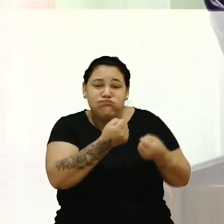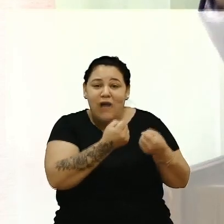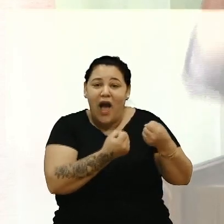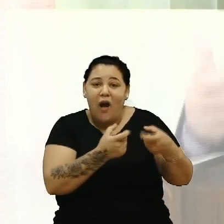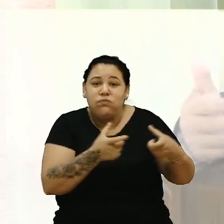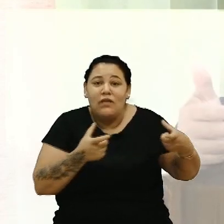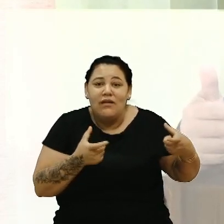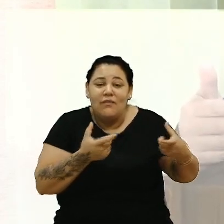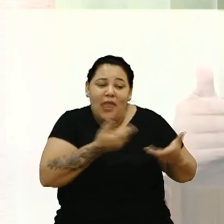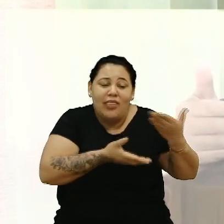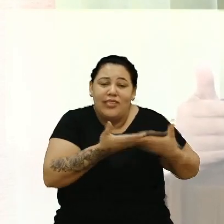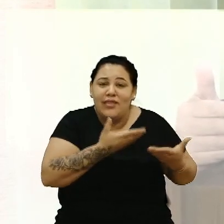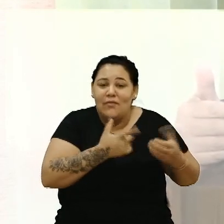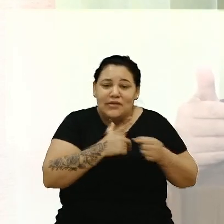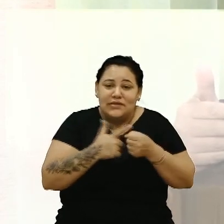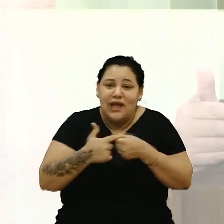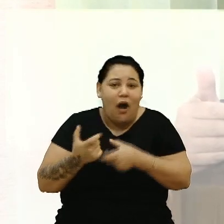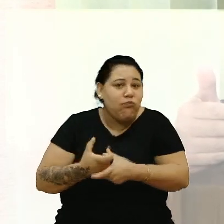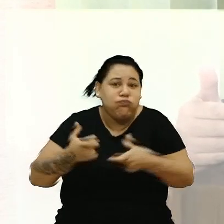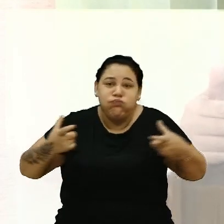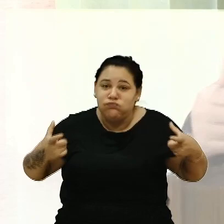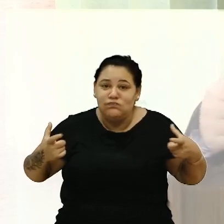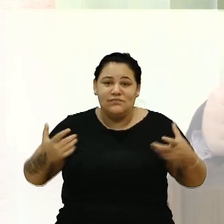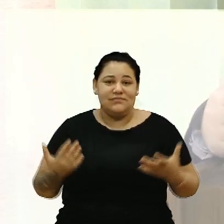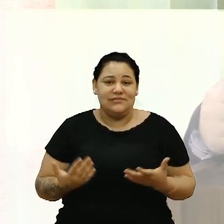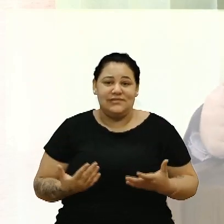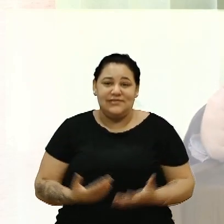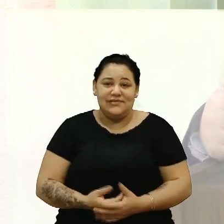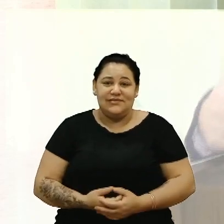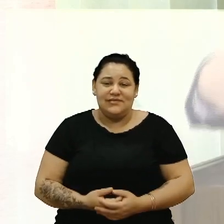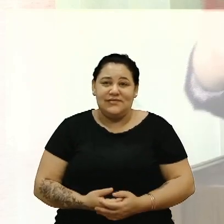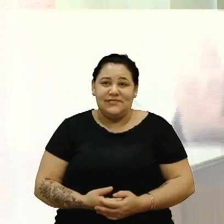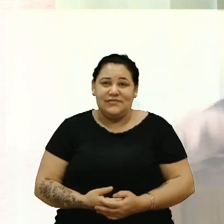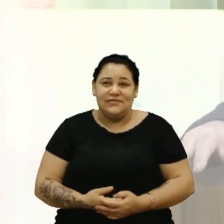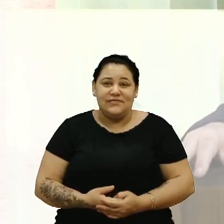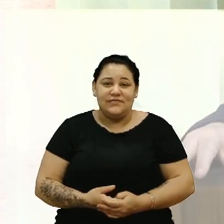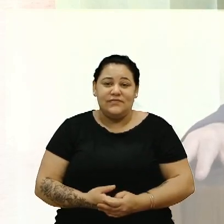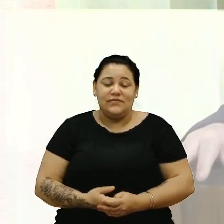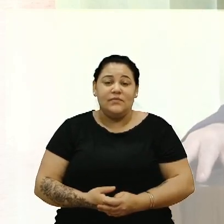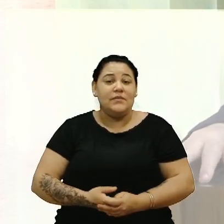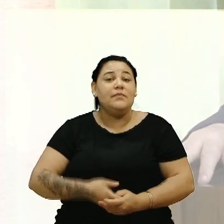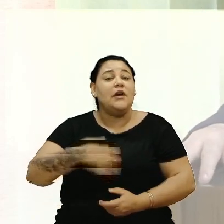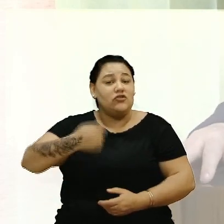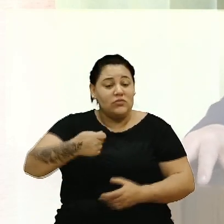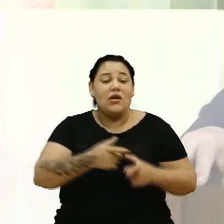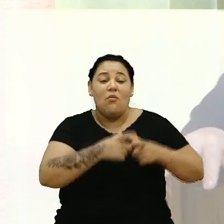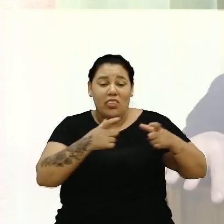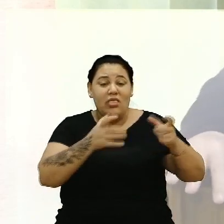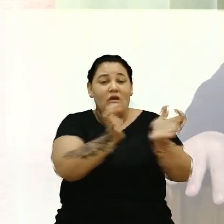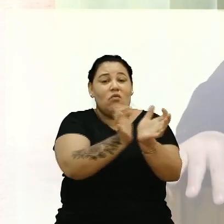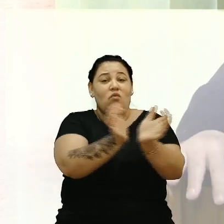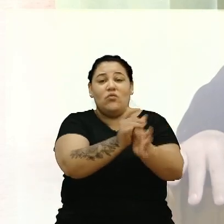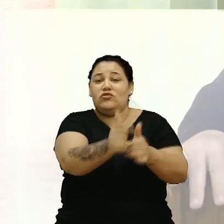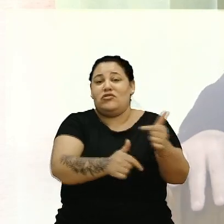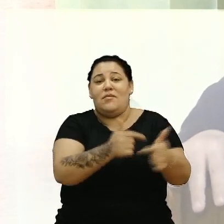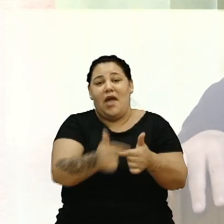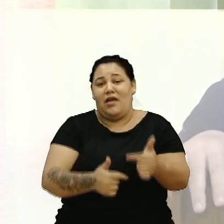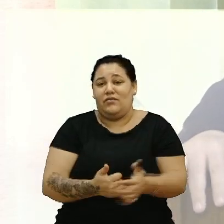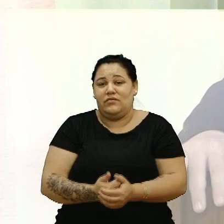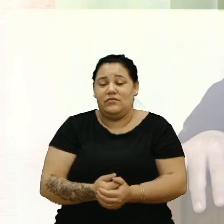gente rever também esses pontos de vista, né, de questão de aumentar essas equipes. Quem sabe,